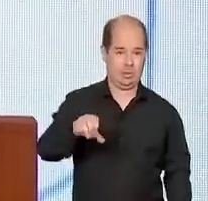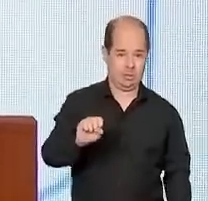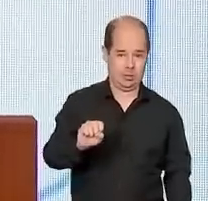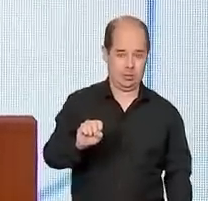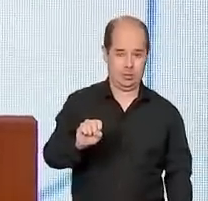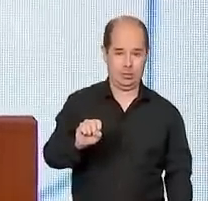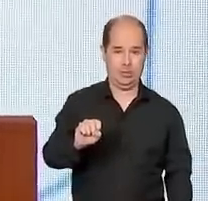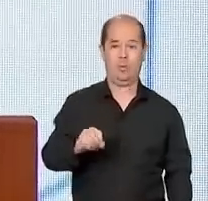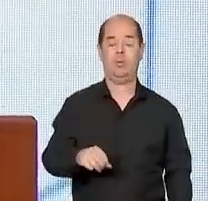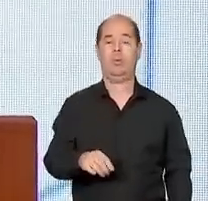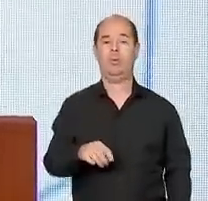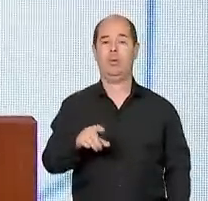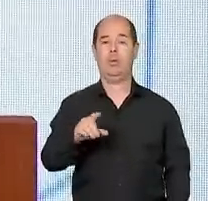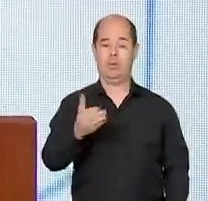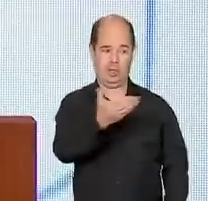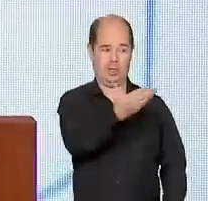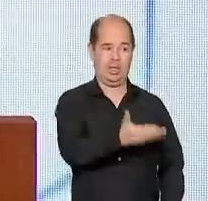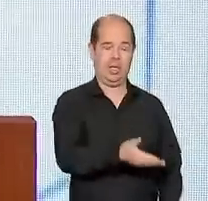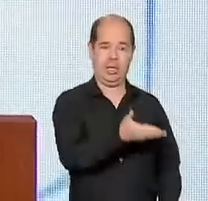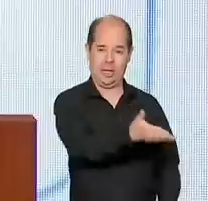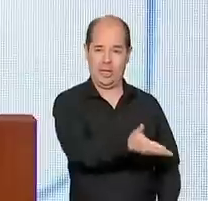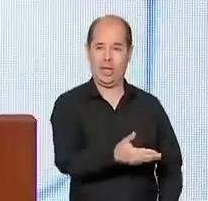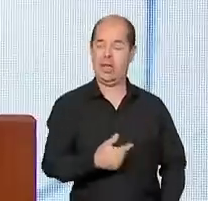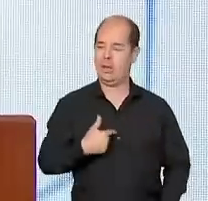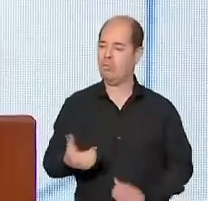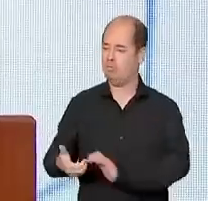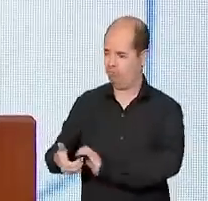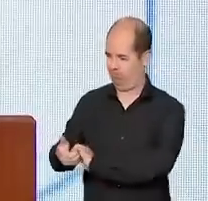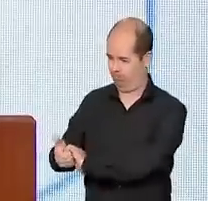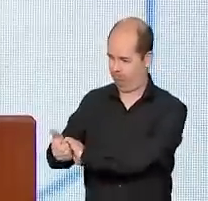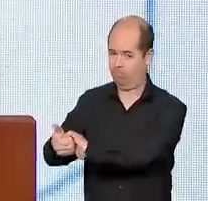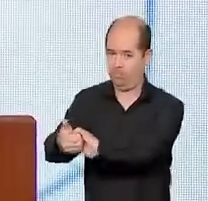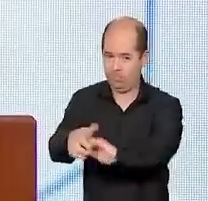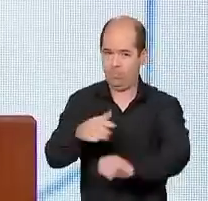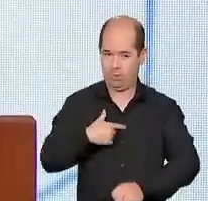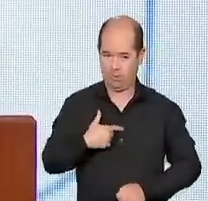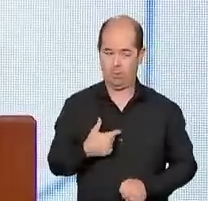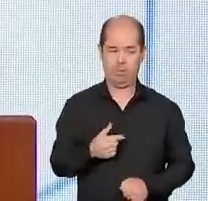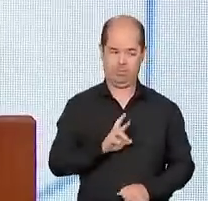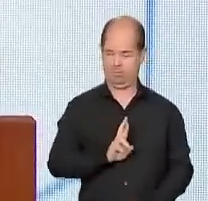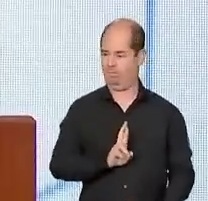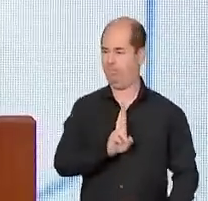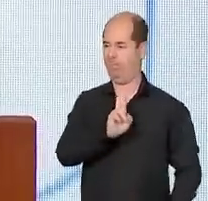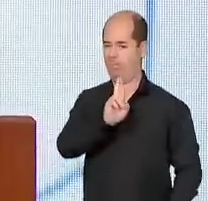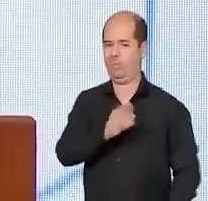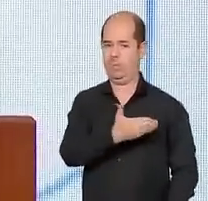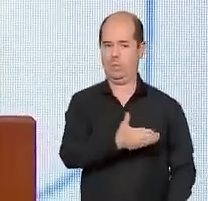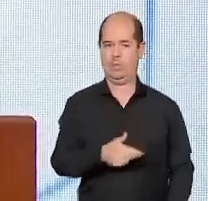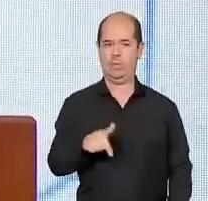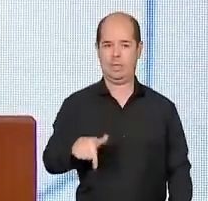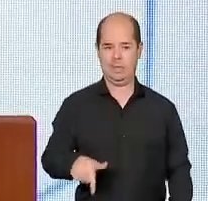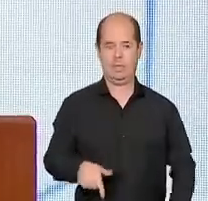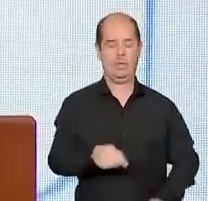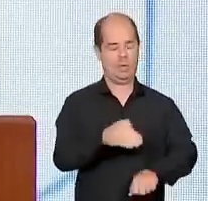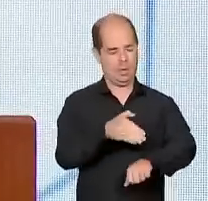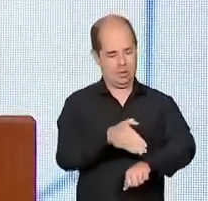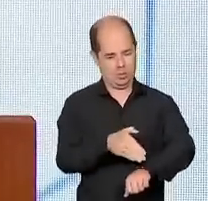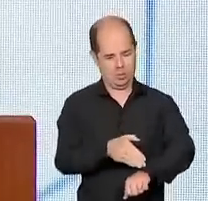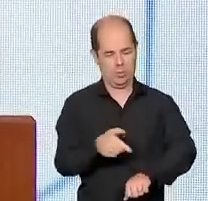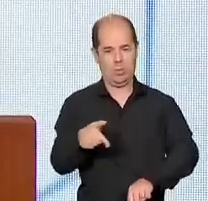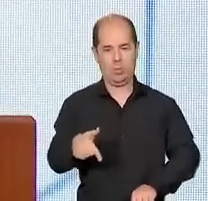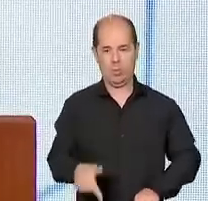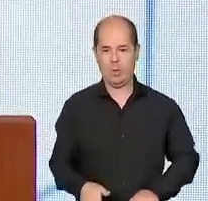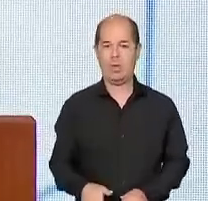Pigato, quero expressar ser para mim uma honra estar neste momento representando